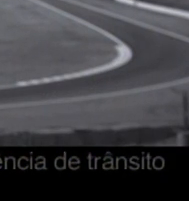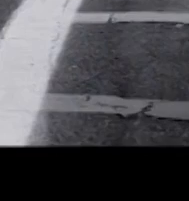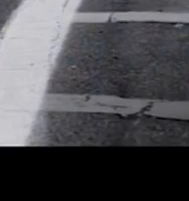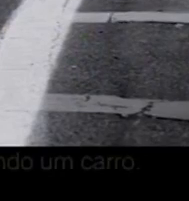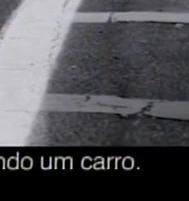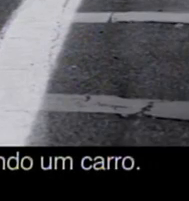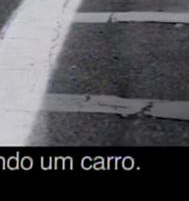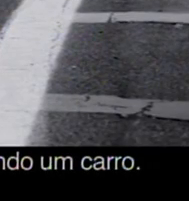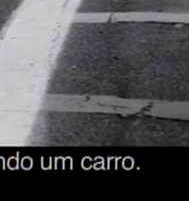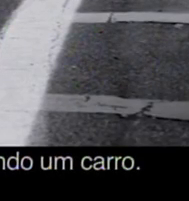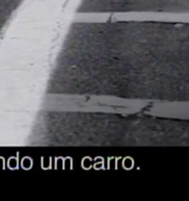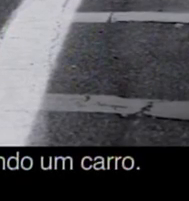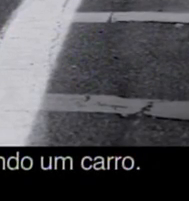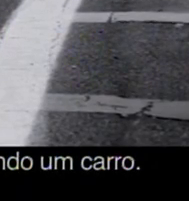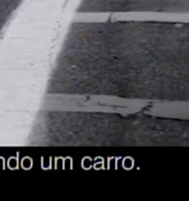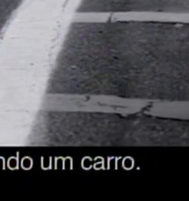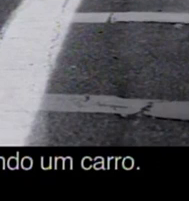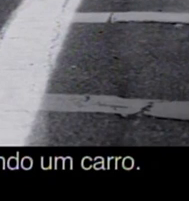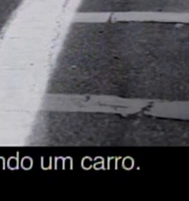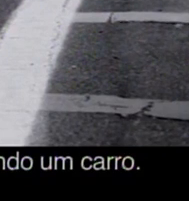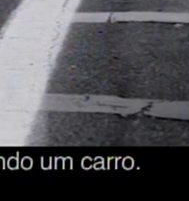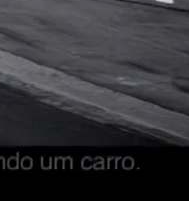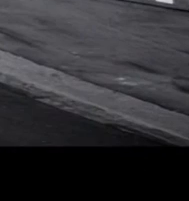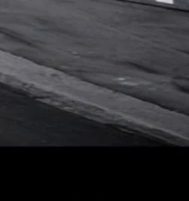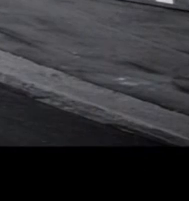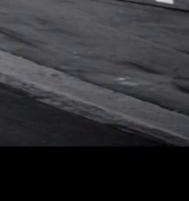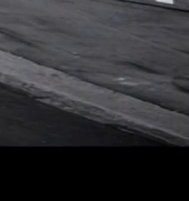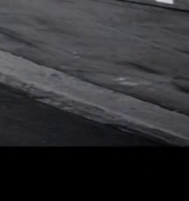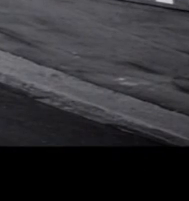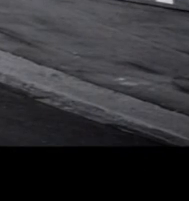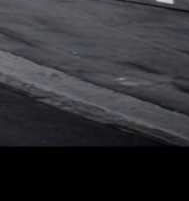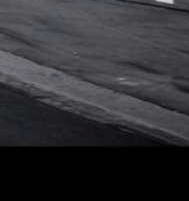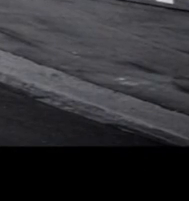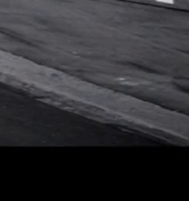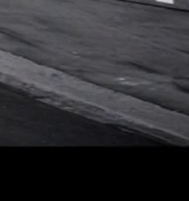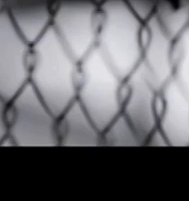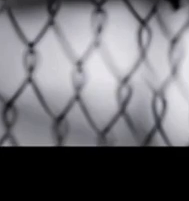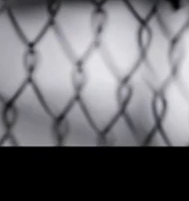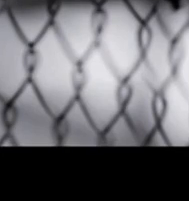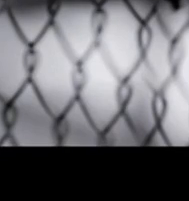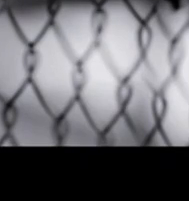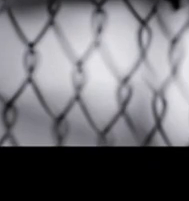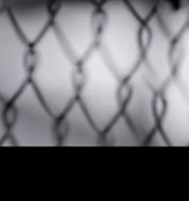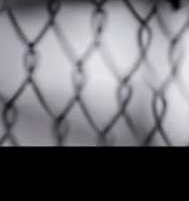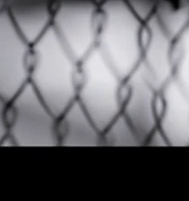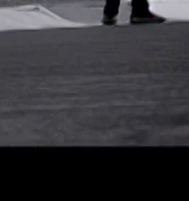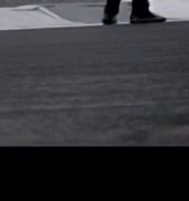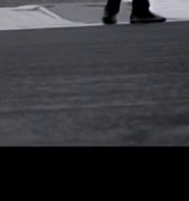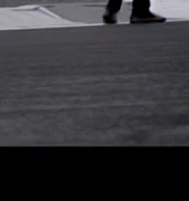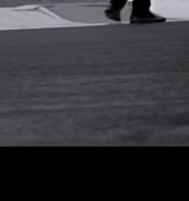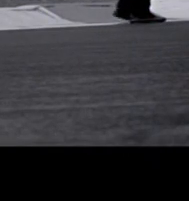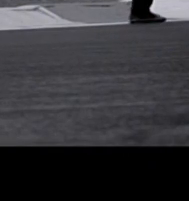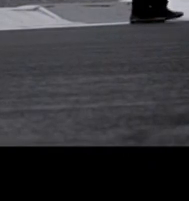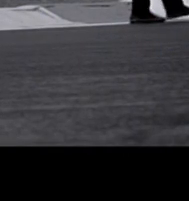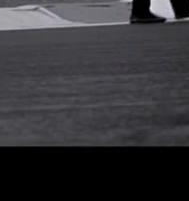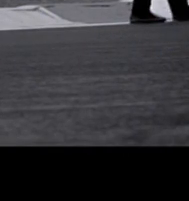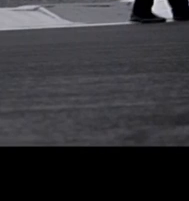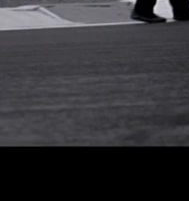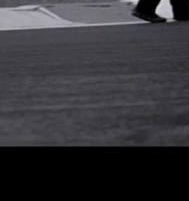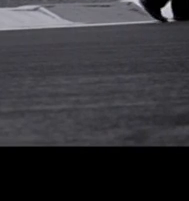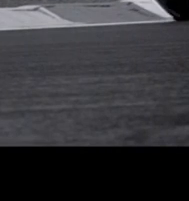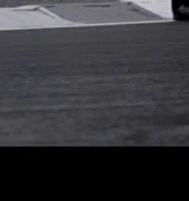de trânsito da responsabilidade de estar pilotando um carro. No trânsito, imprudência mata, bebida